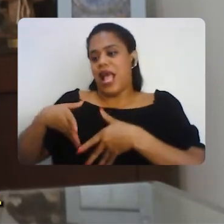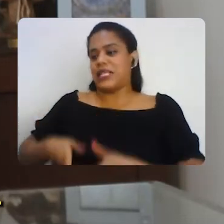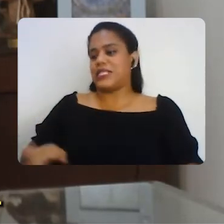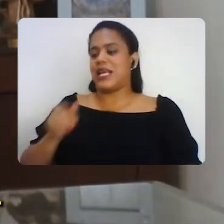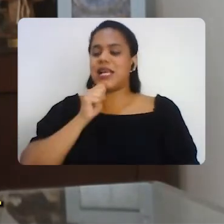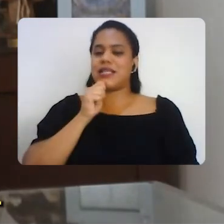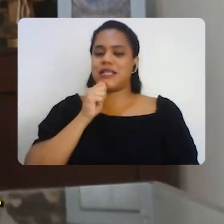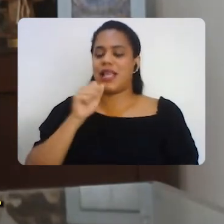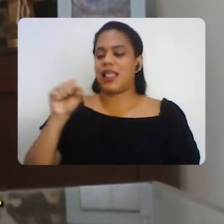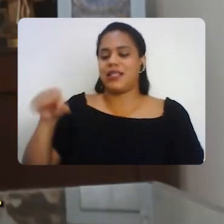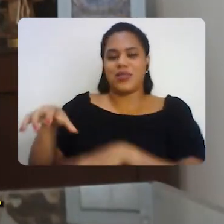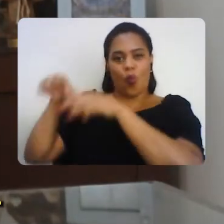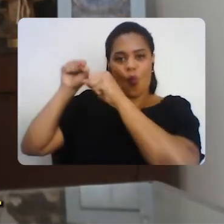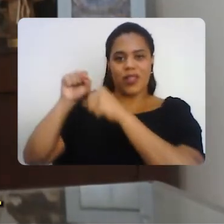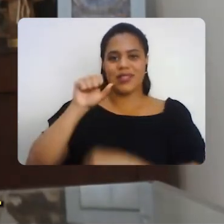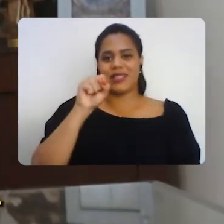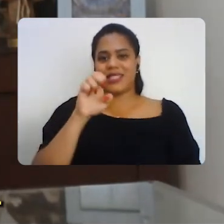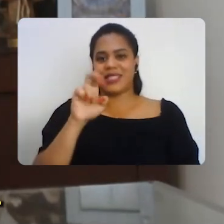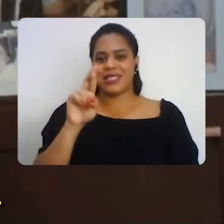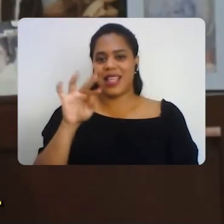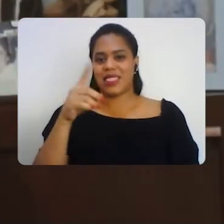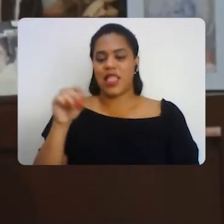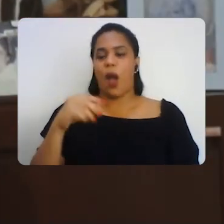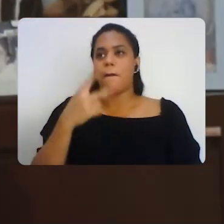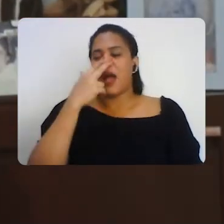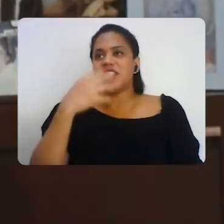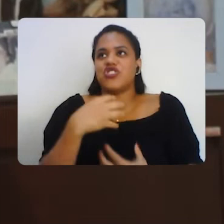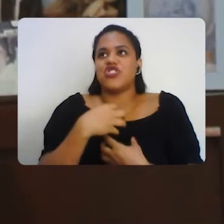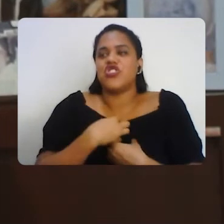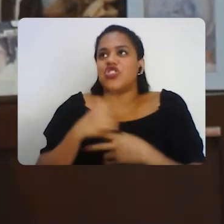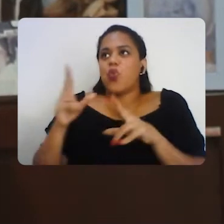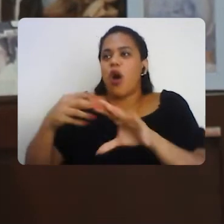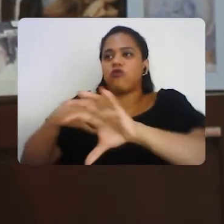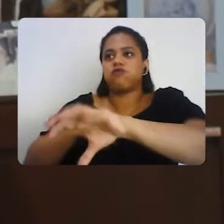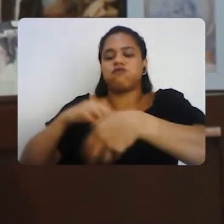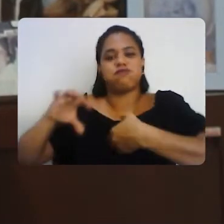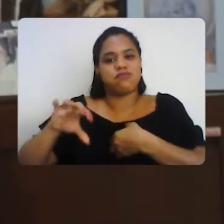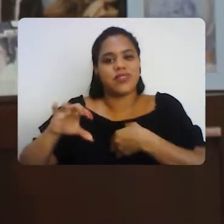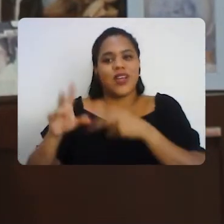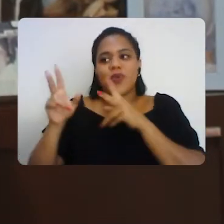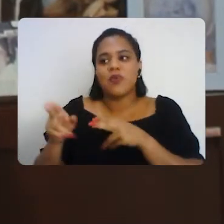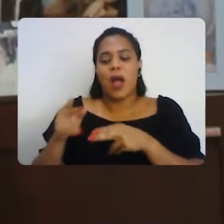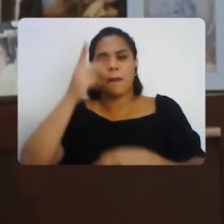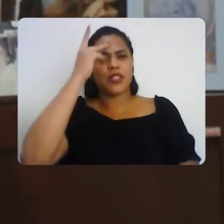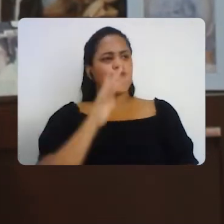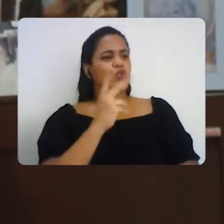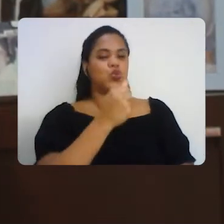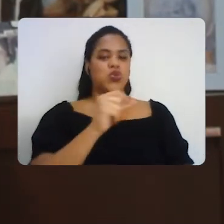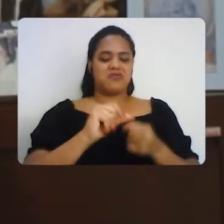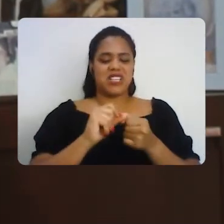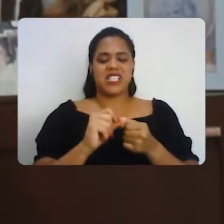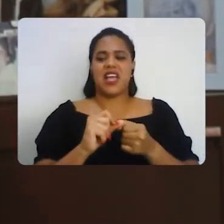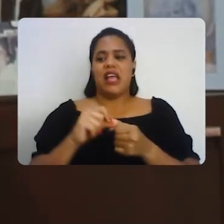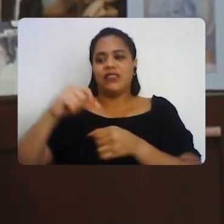sertanejo, ali me senti sertanejo assistindo a peça. Acredito que toda a produção, todo mundo que está envolvido a essa